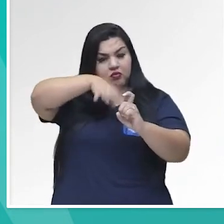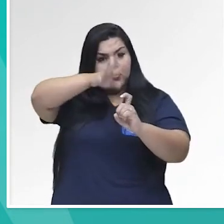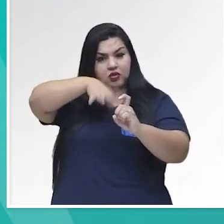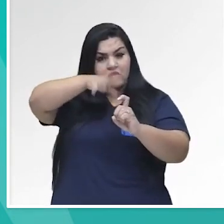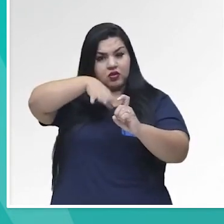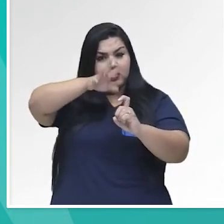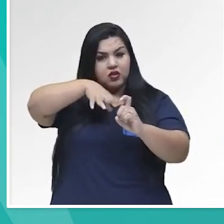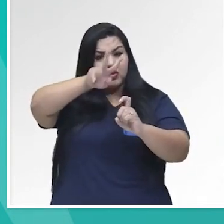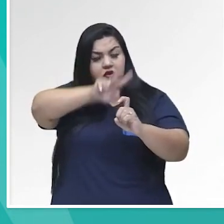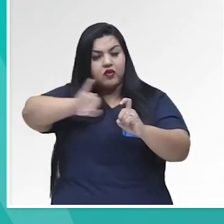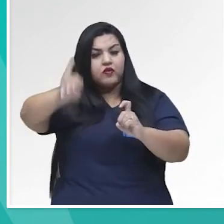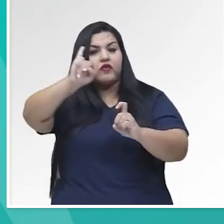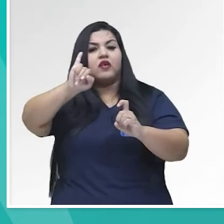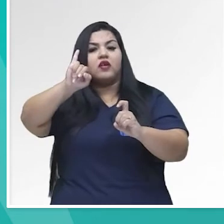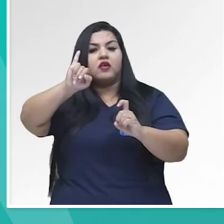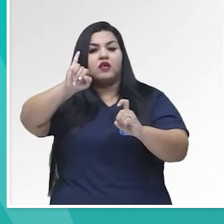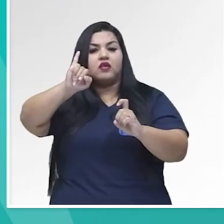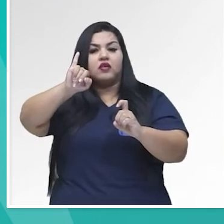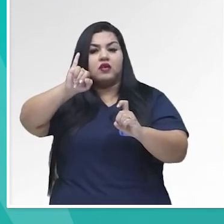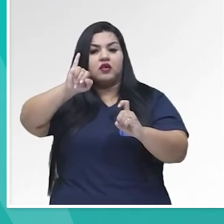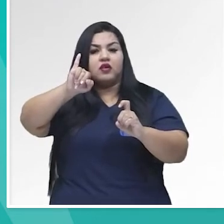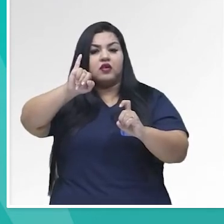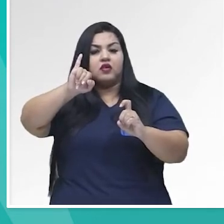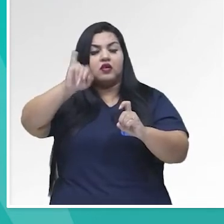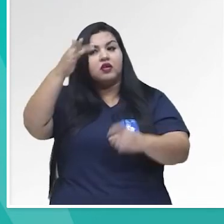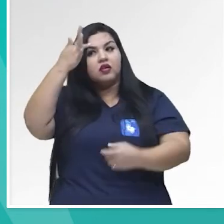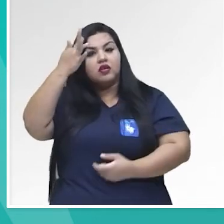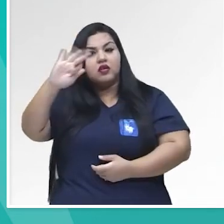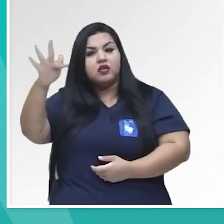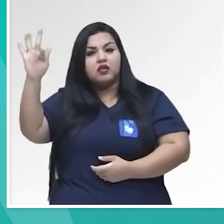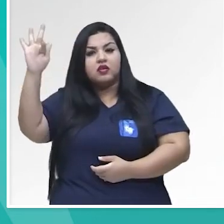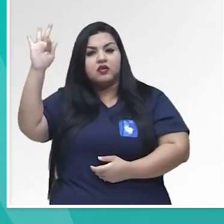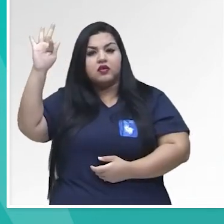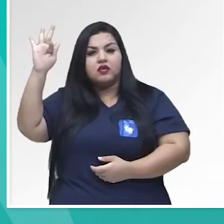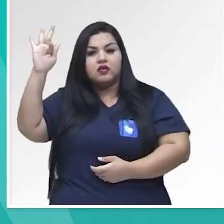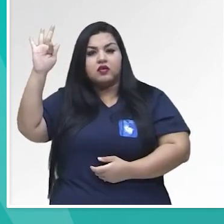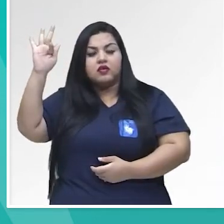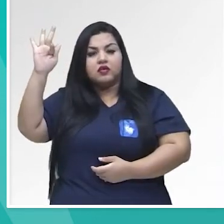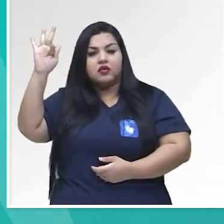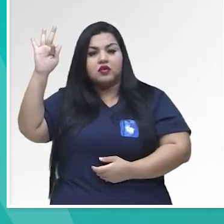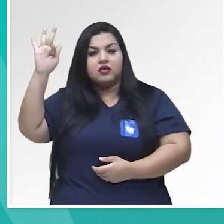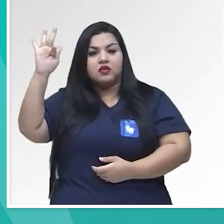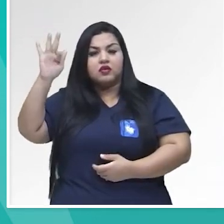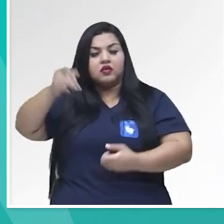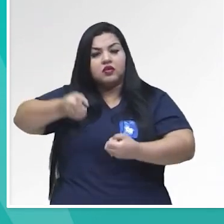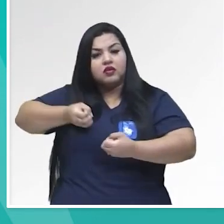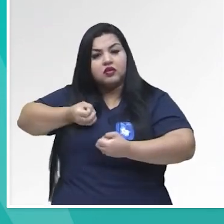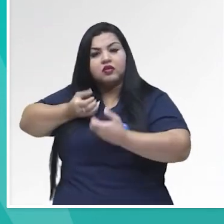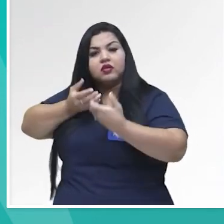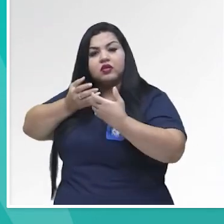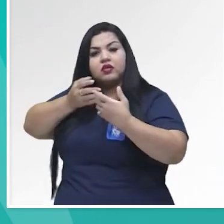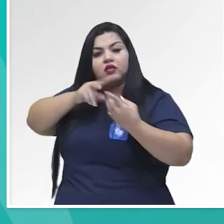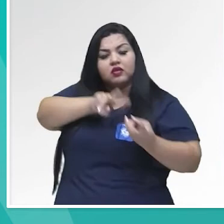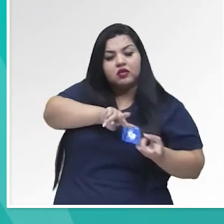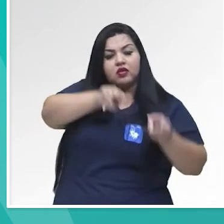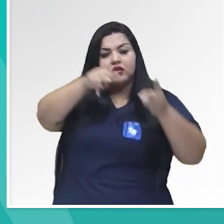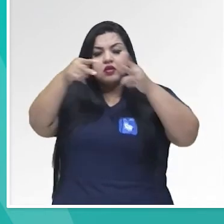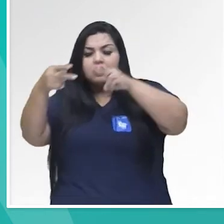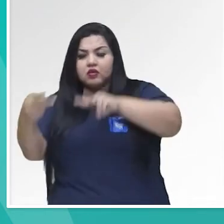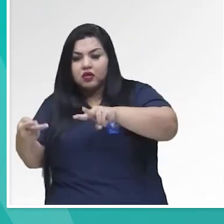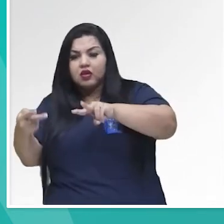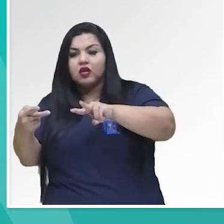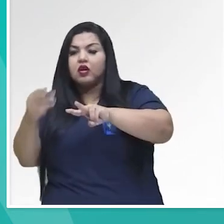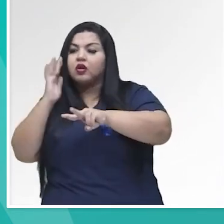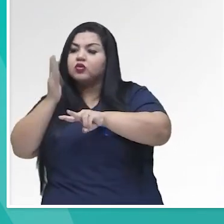que vão, com a filosofia, passar para um discurso mais racional acerca